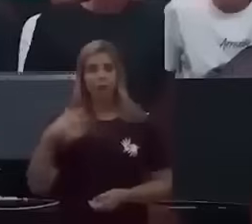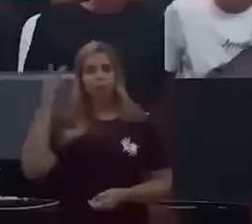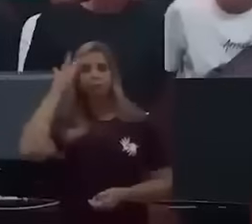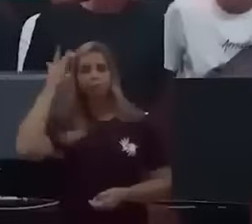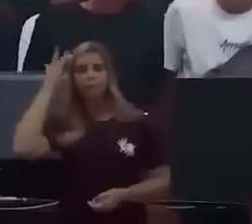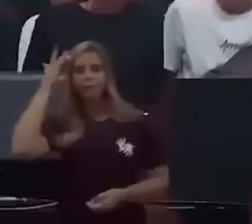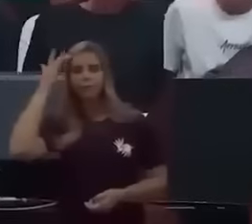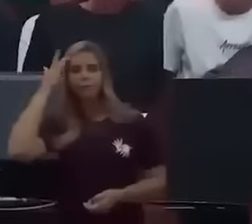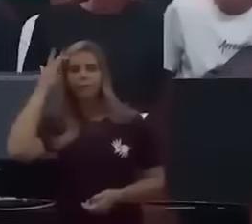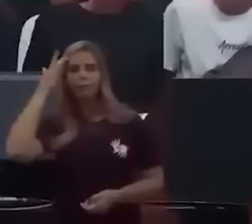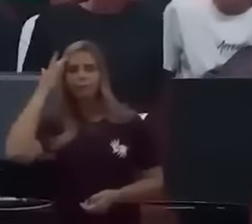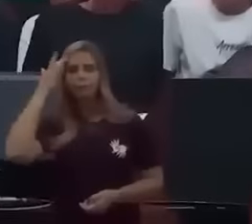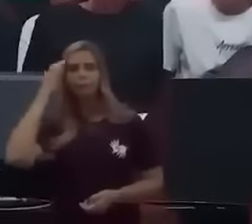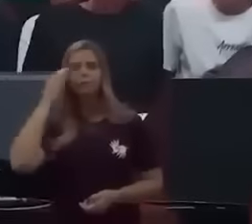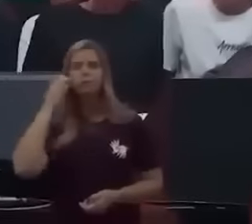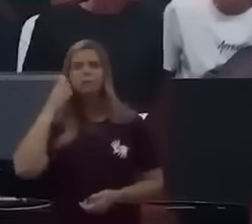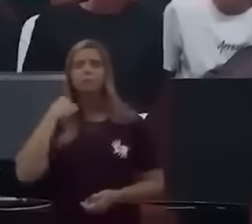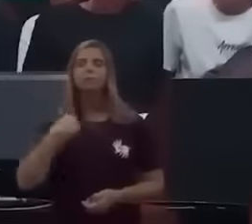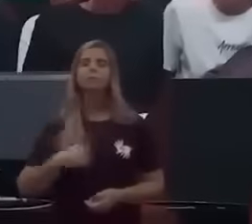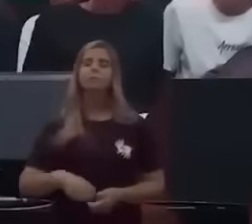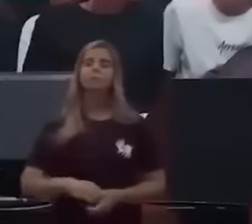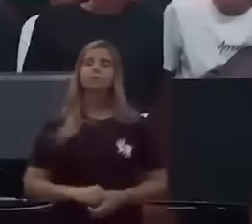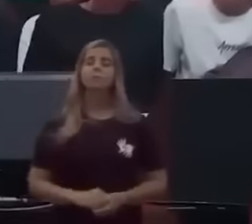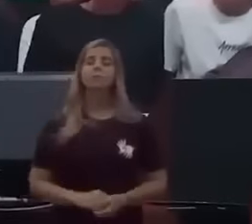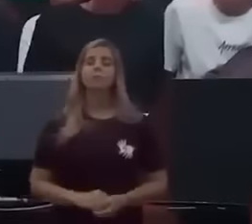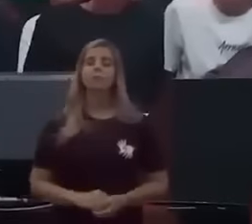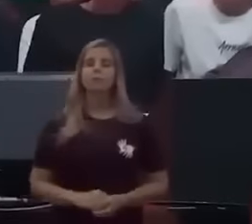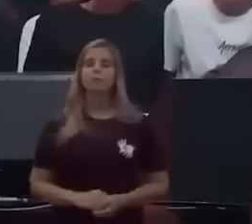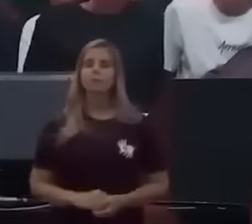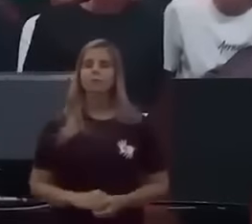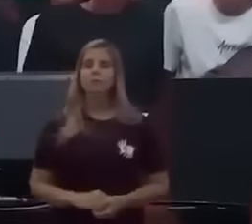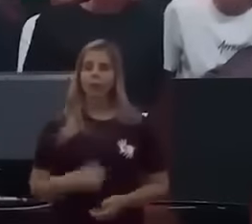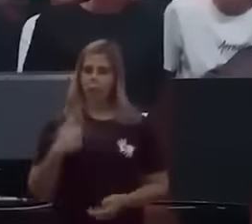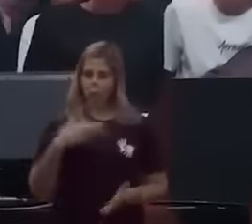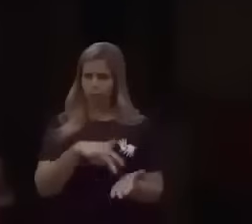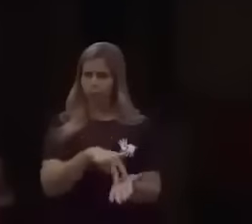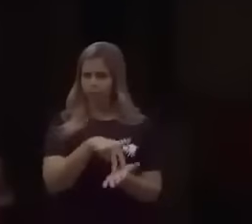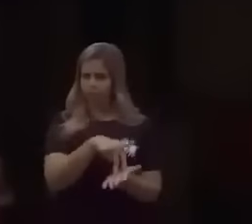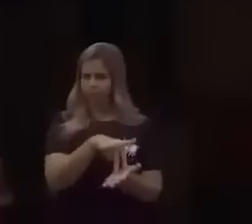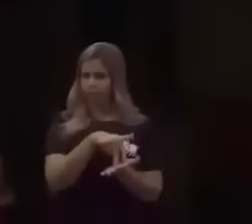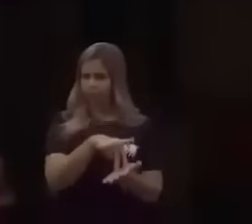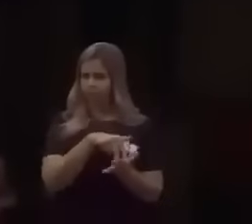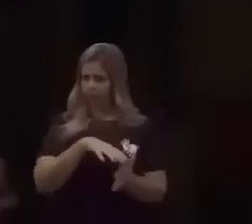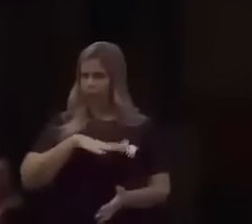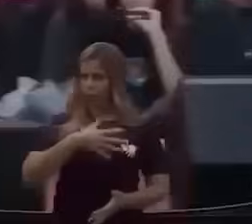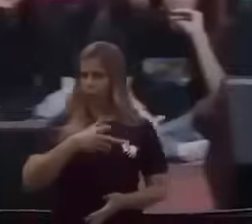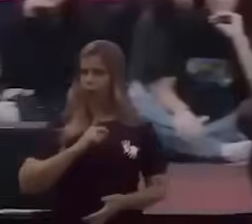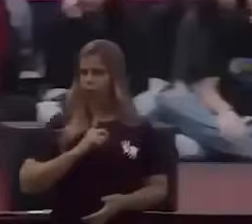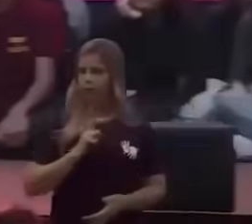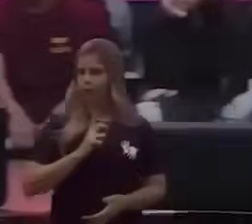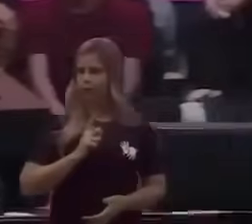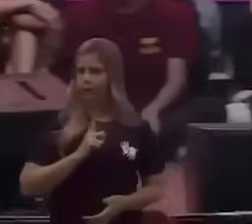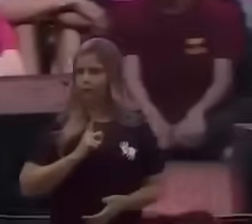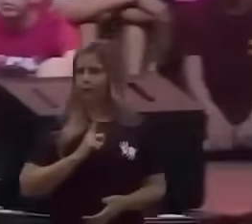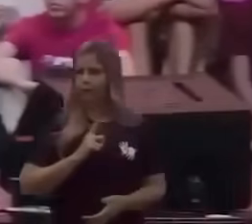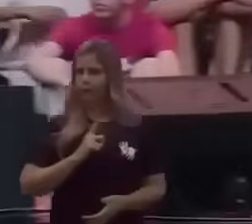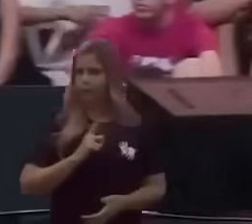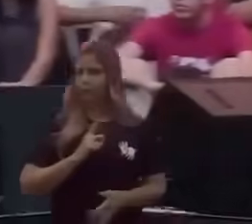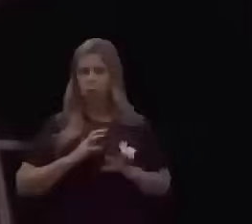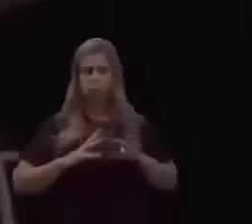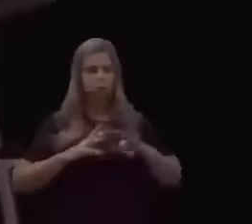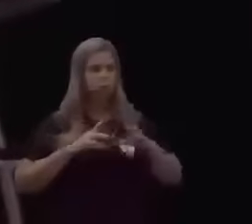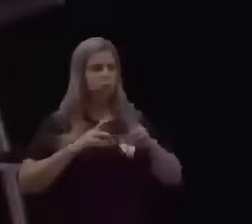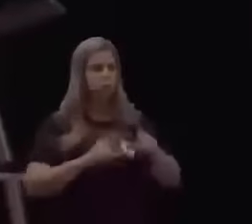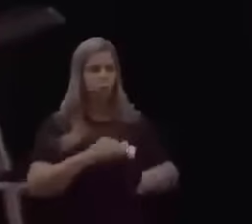pressão, a corda não rói do meu lado. Deixa eu dizer uma coisa para o Senhor: ainda que todos te